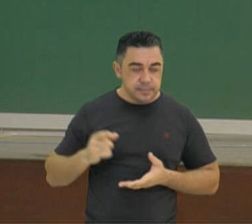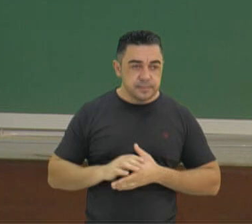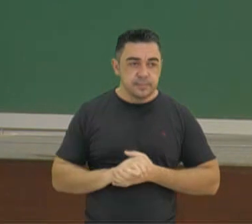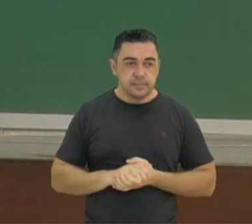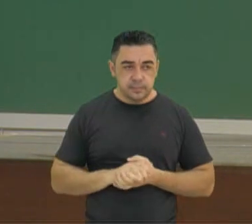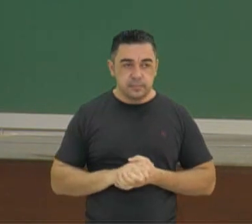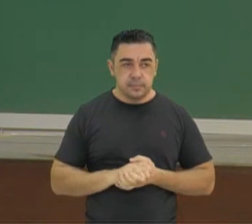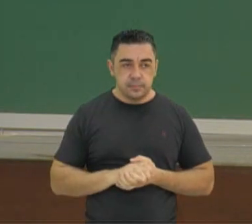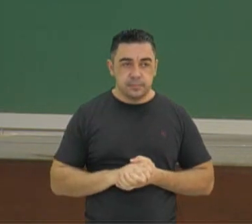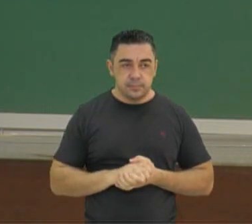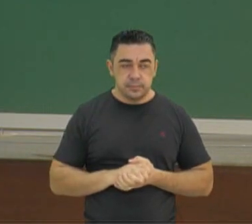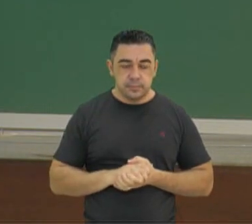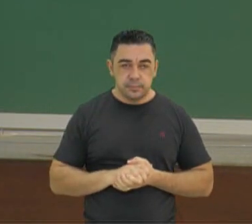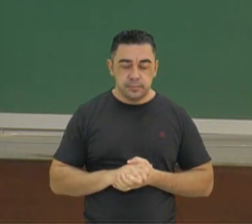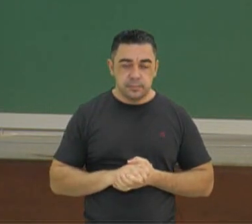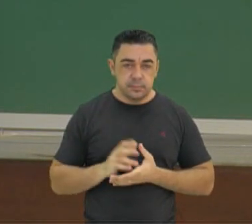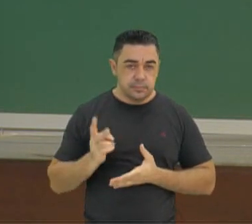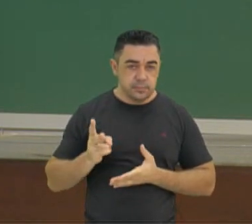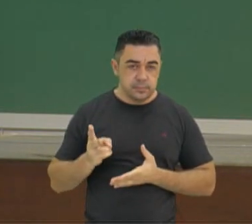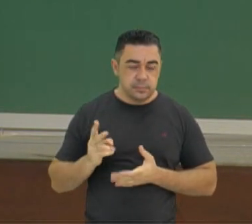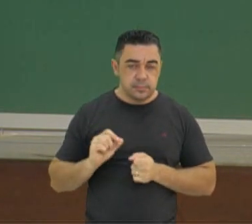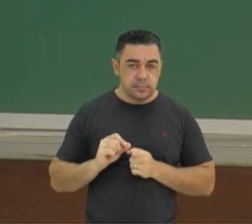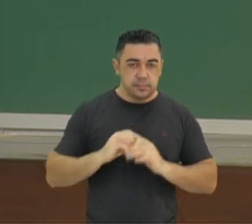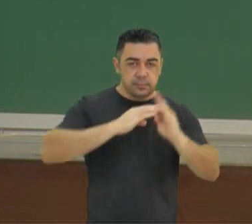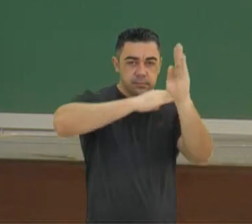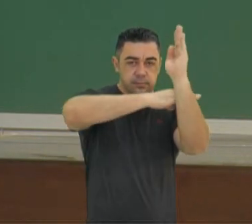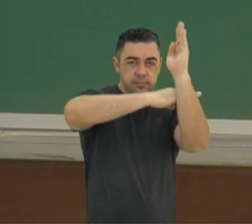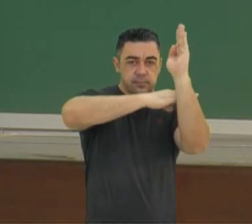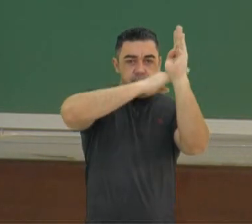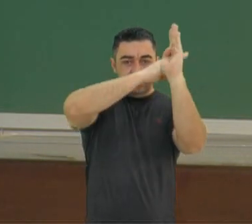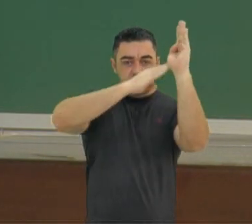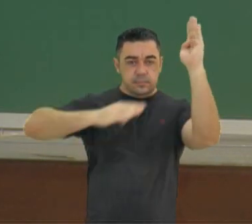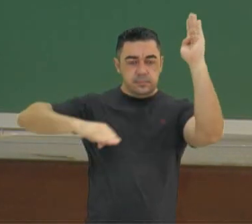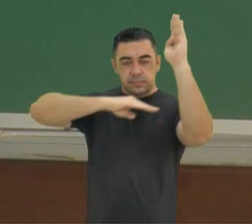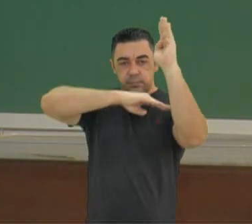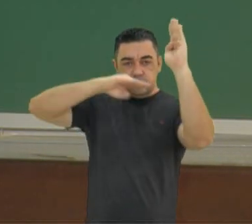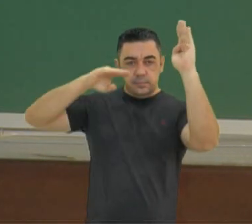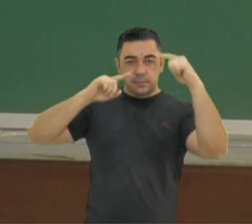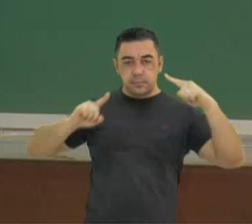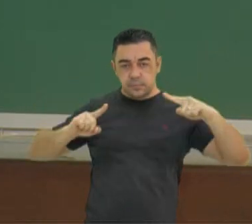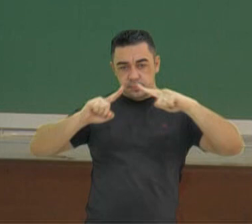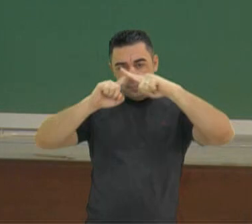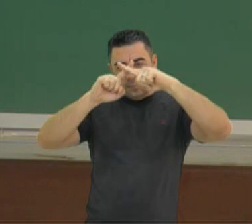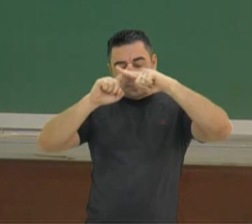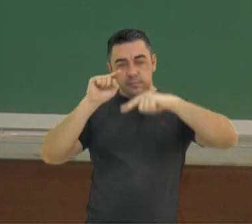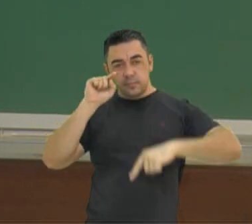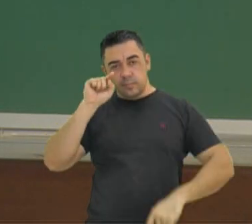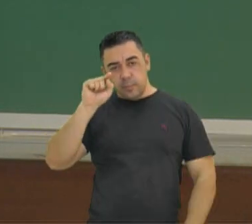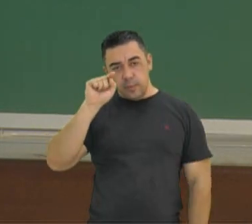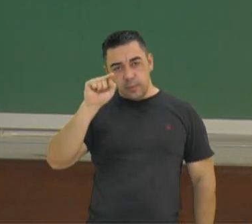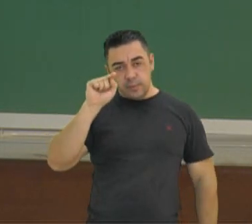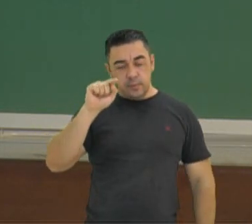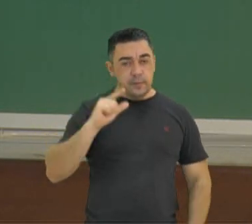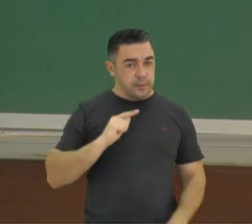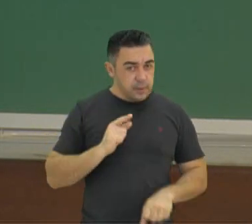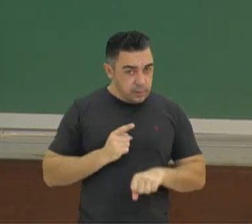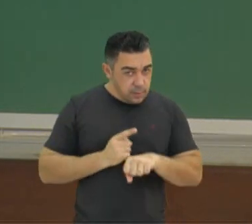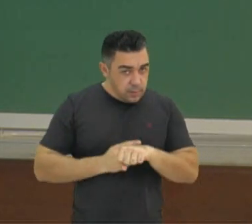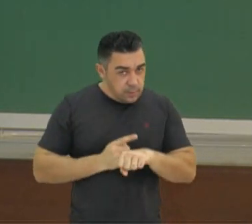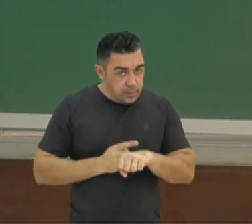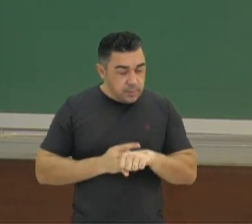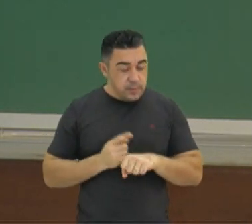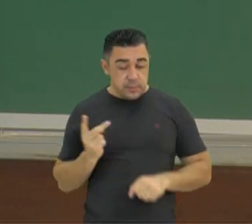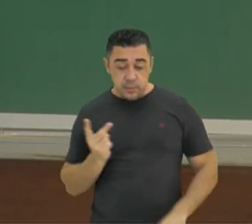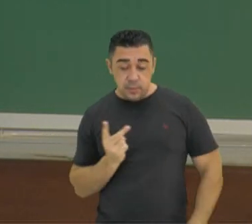junto essas duas retas no mesmo plano cartesiano. Ela tem um ponto em comum. Então, em algum momento ali, né,